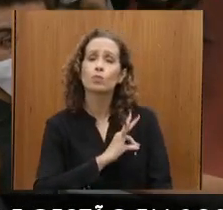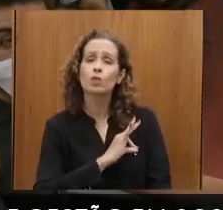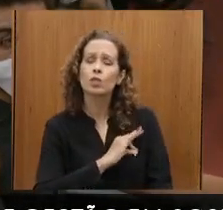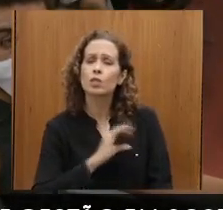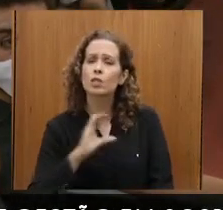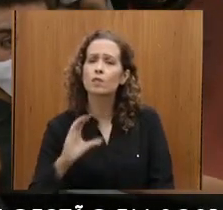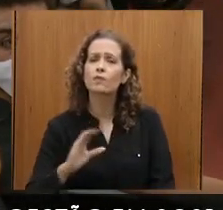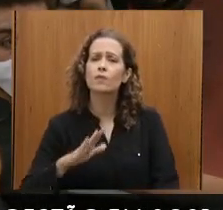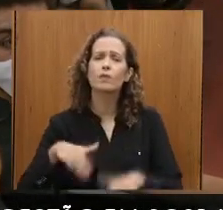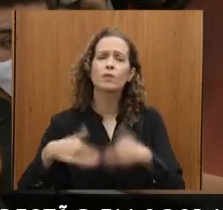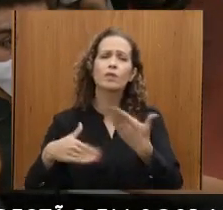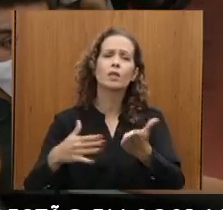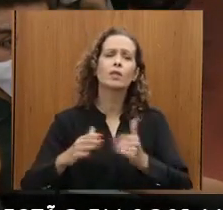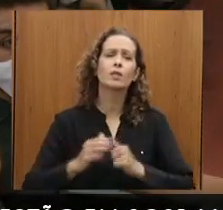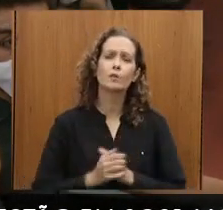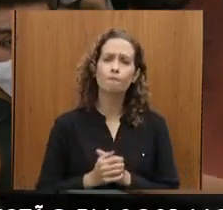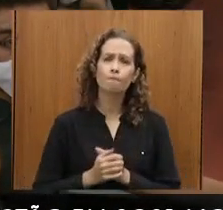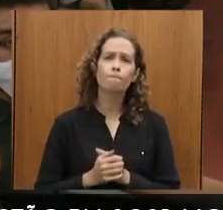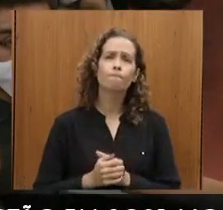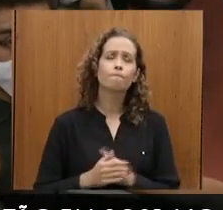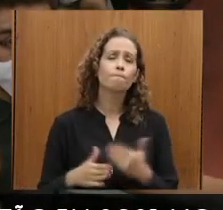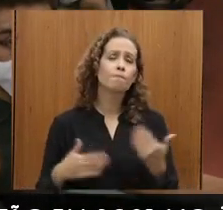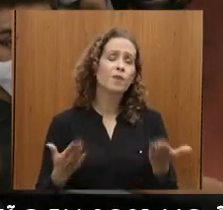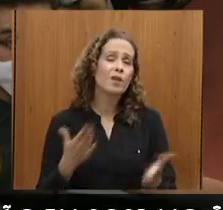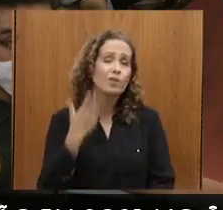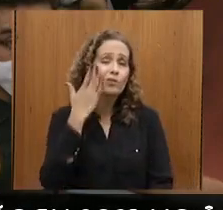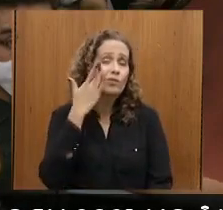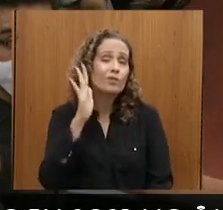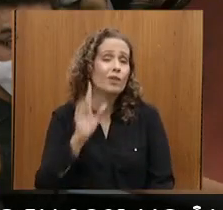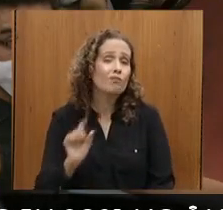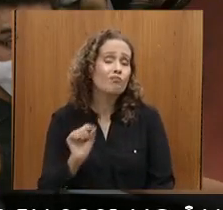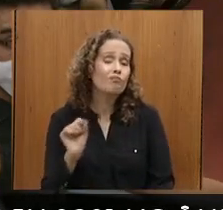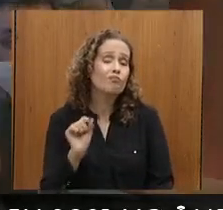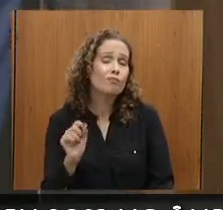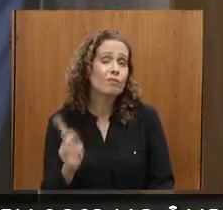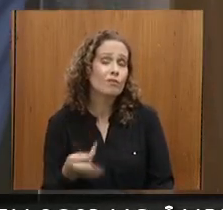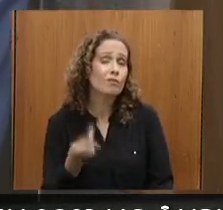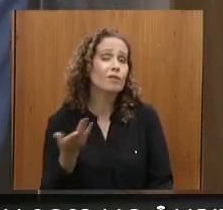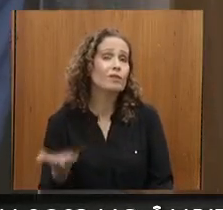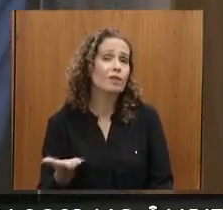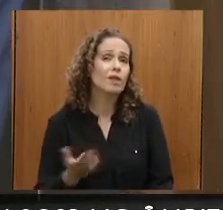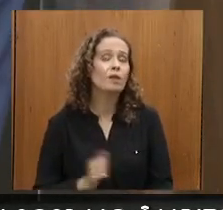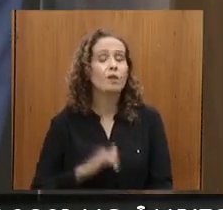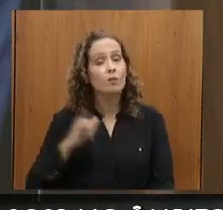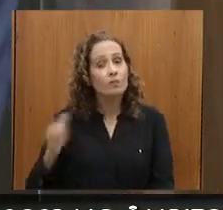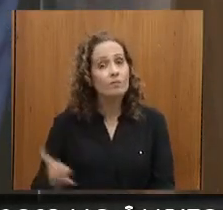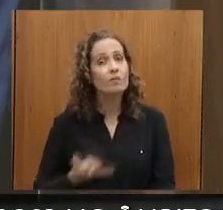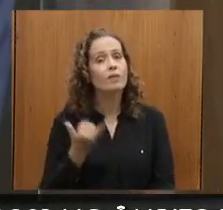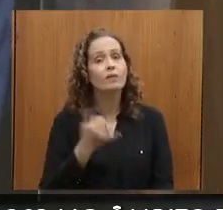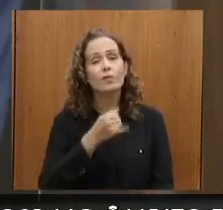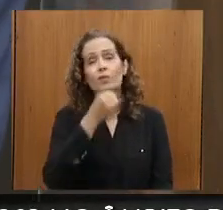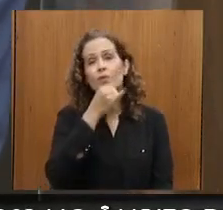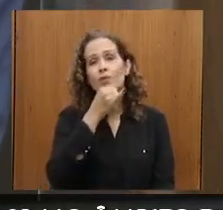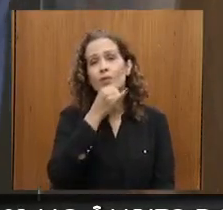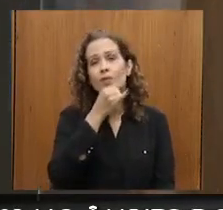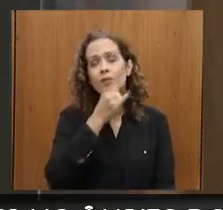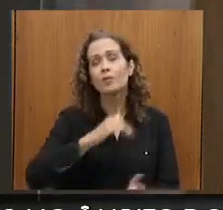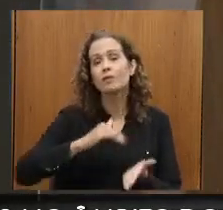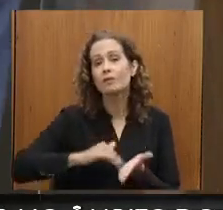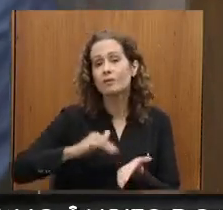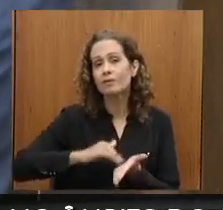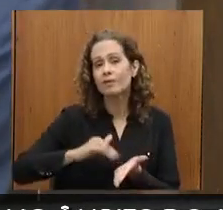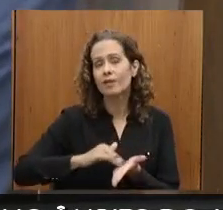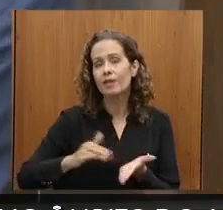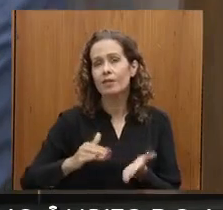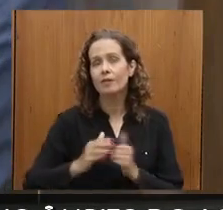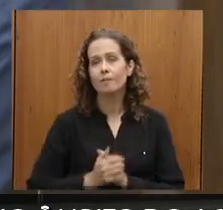Então, sinceramente, eu não sei o que prevaleceu e me aproveitando do exemplo do secretário Igor, foi exatamente,